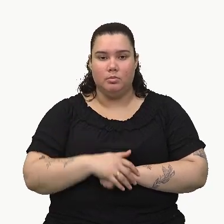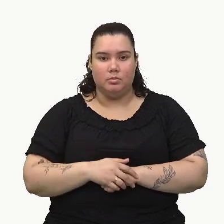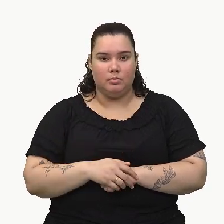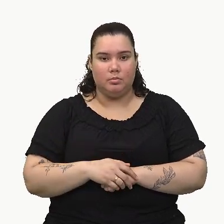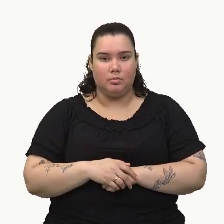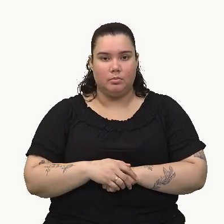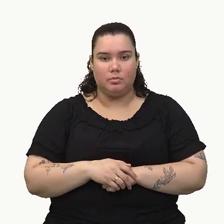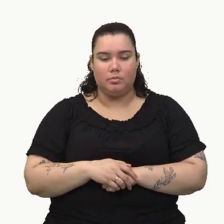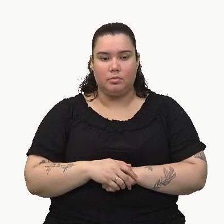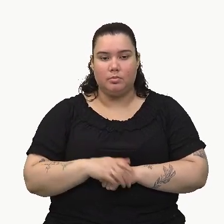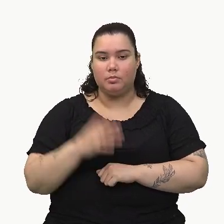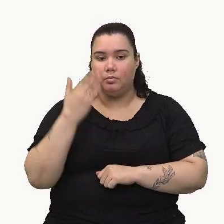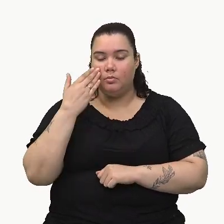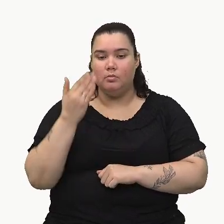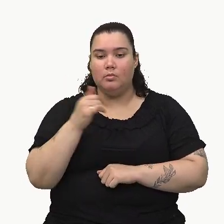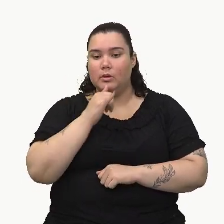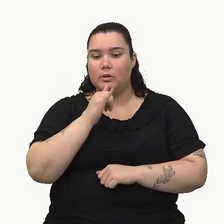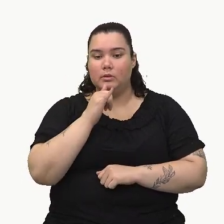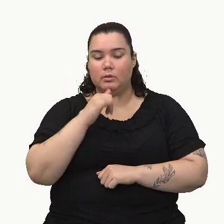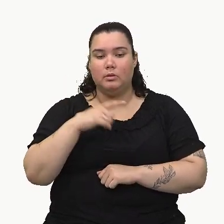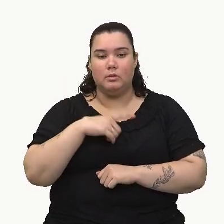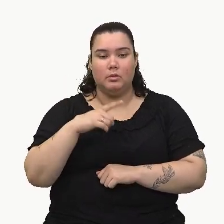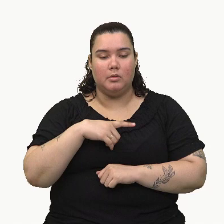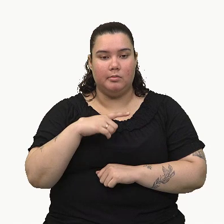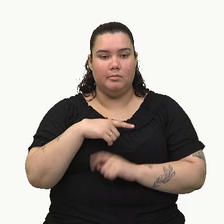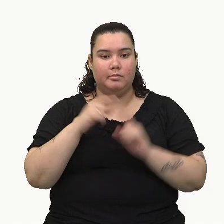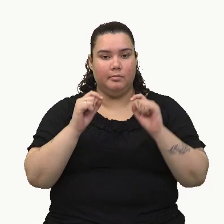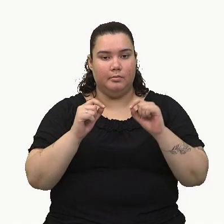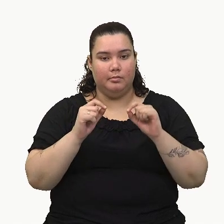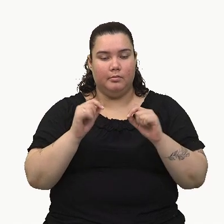Vamos supor que eu tenha a seguinte função.